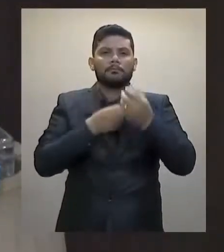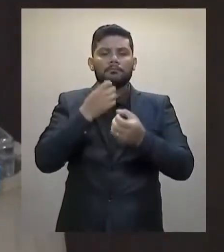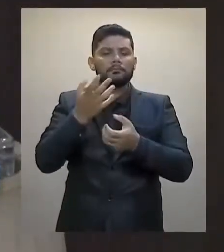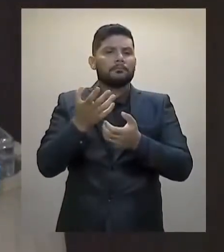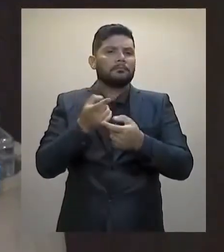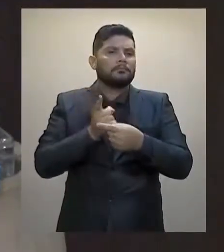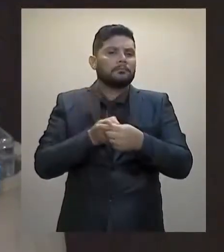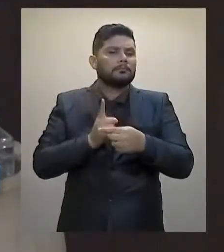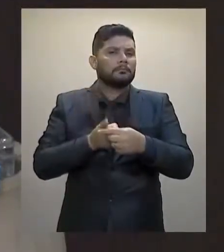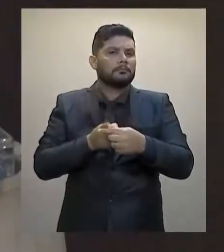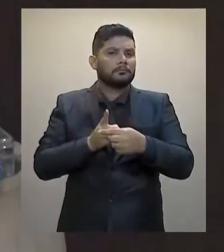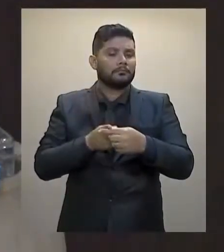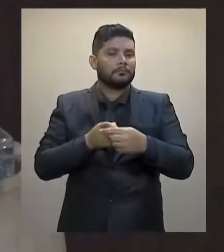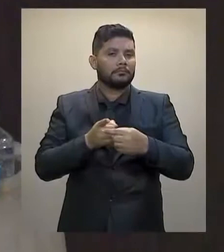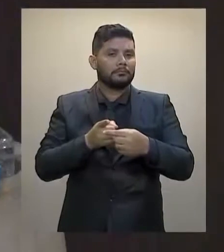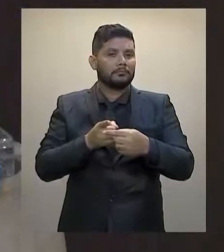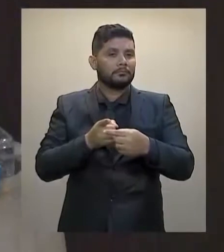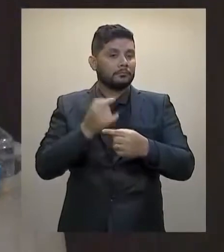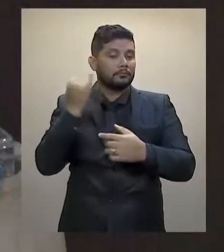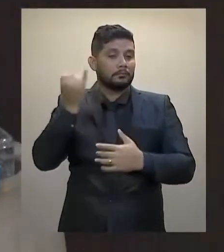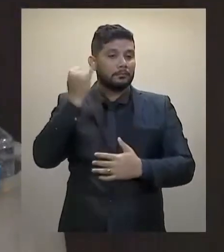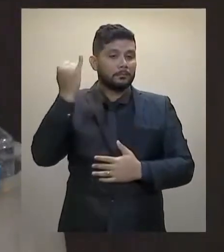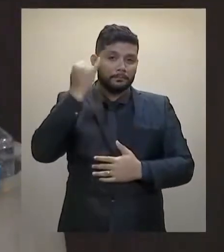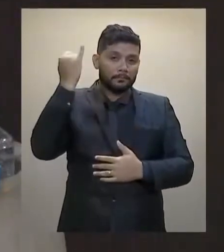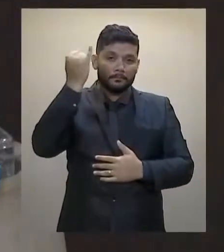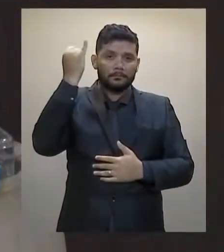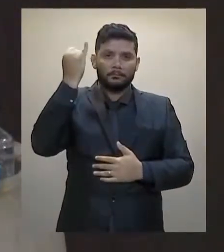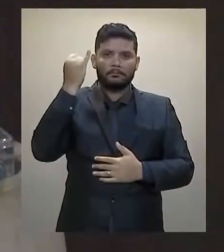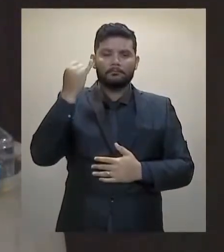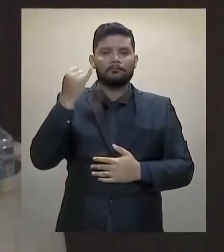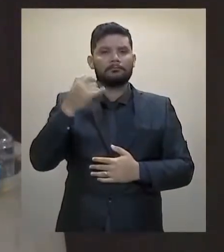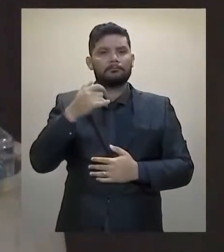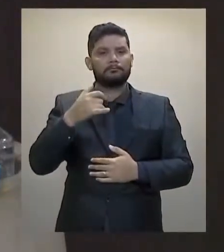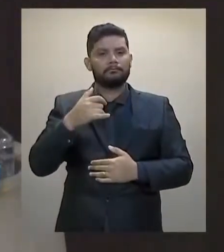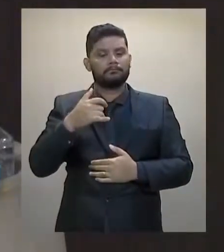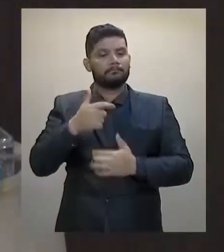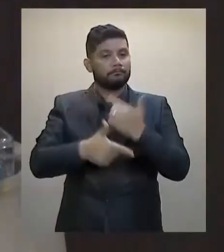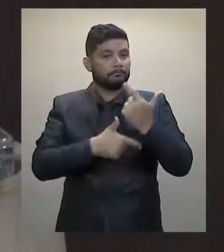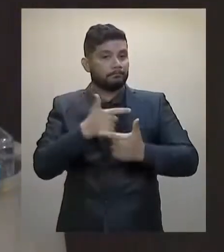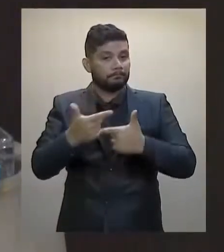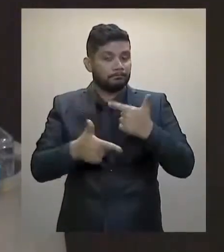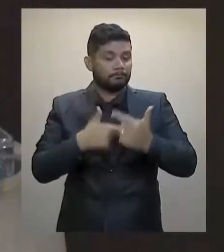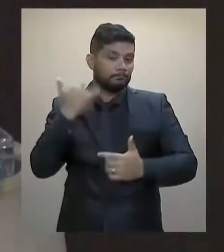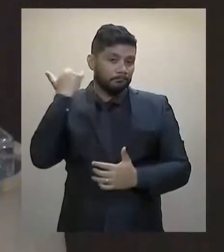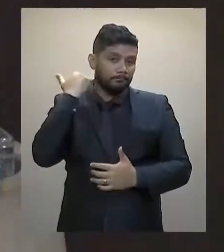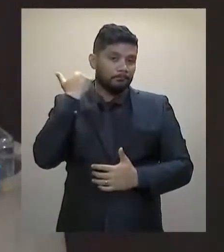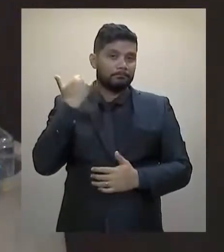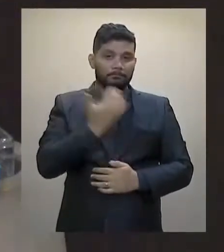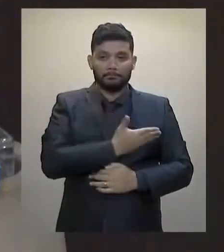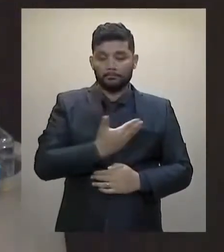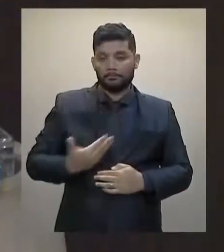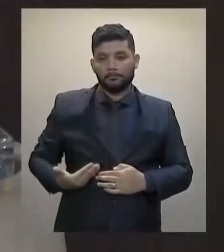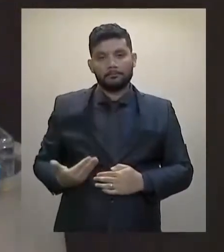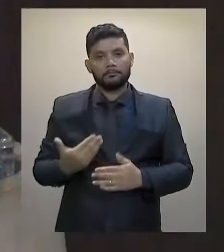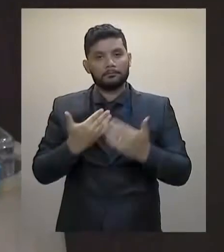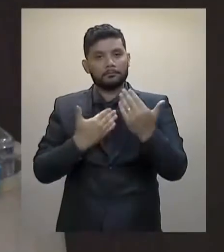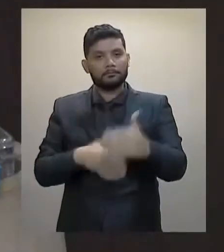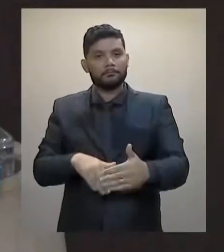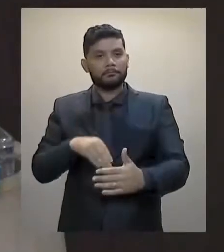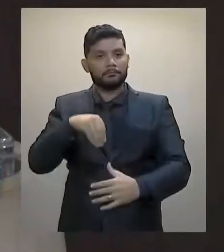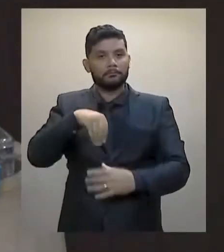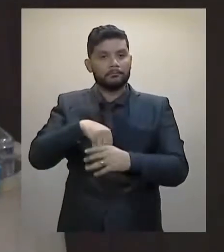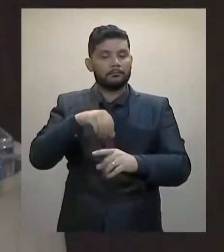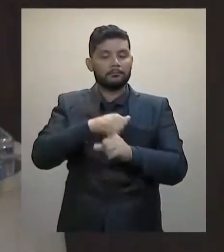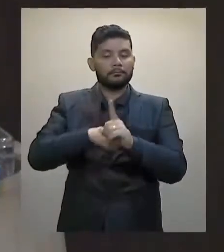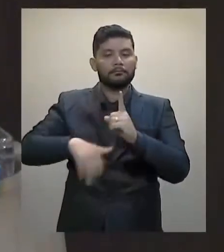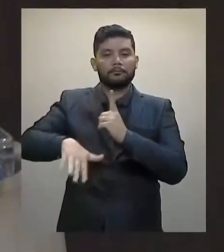quero dizer da importância do serviço público e do servidor público na política social